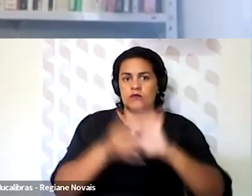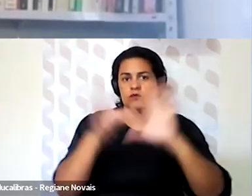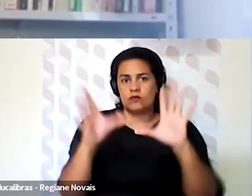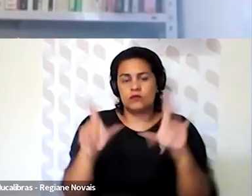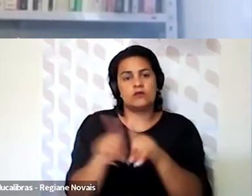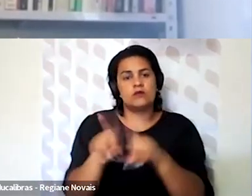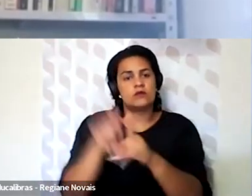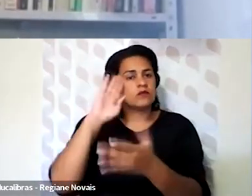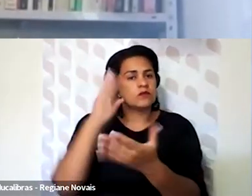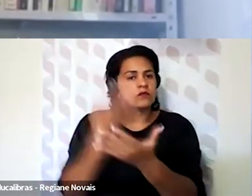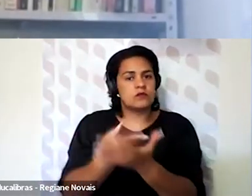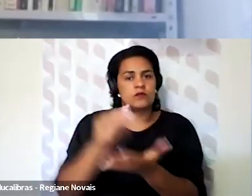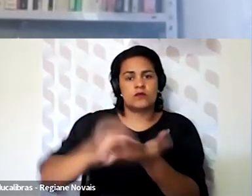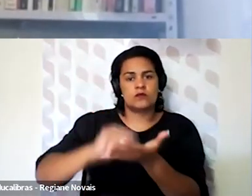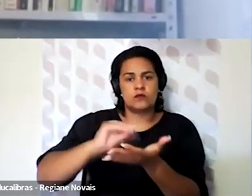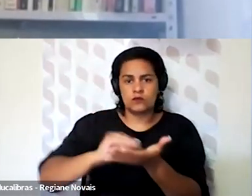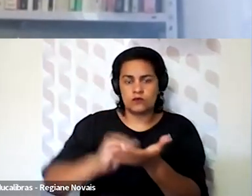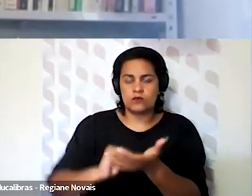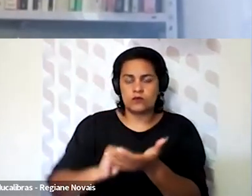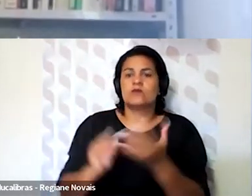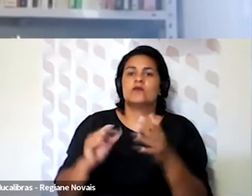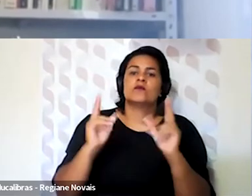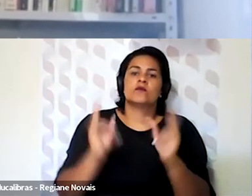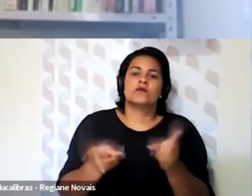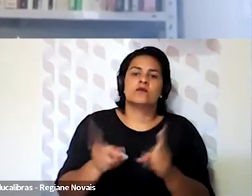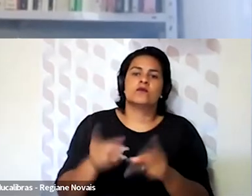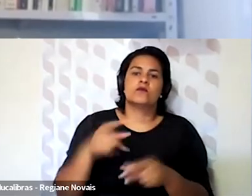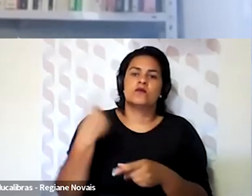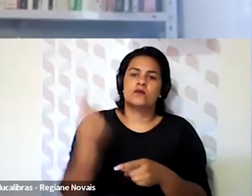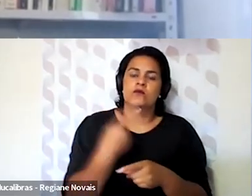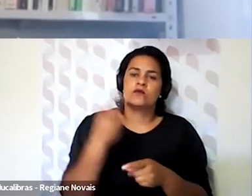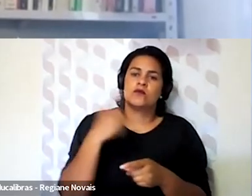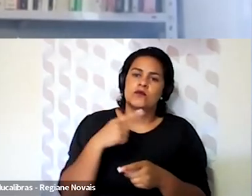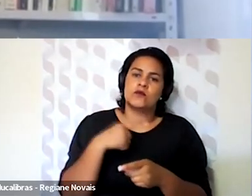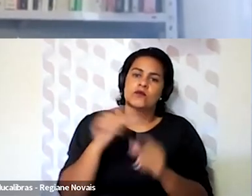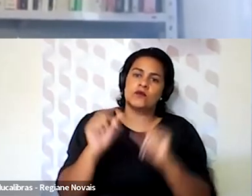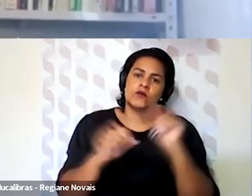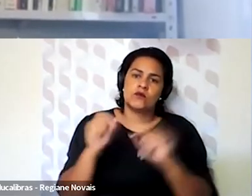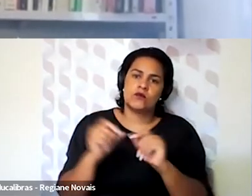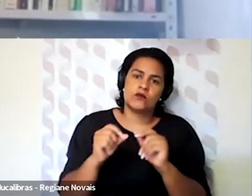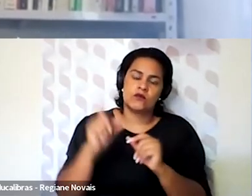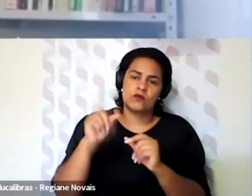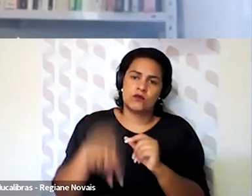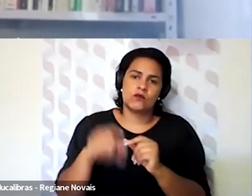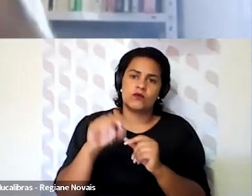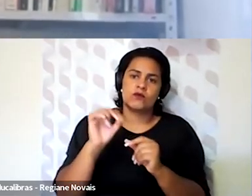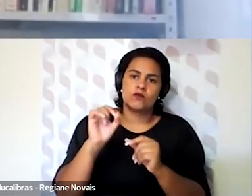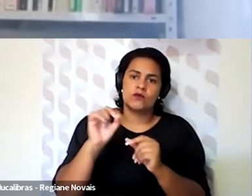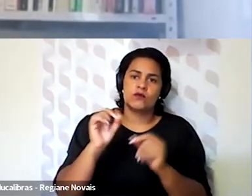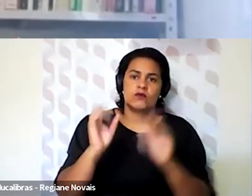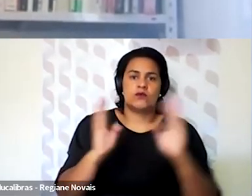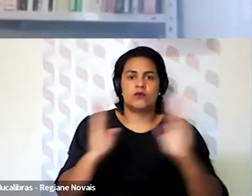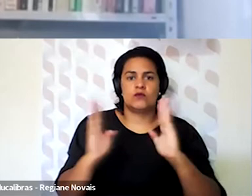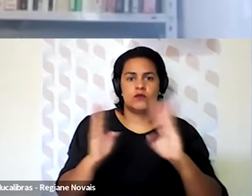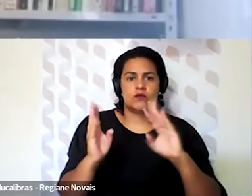em parte repetindo, mais ou menos, porque a história não se repete, o fenômeno dos anos 30, entre os